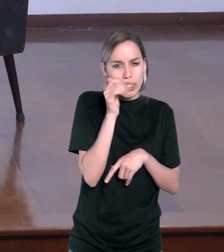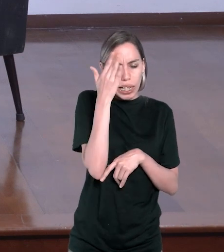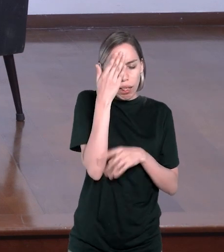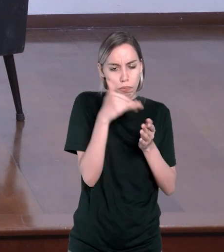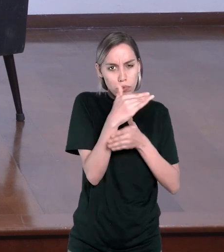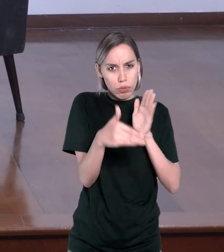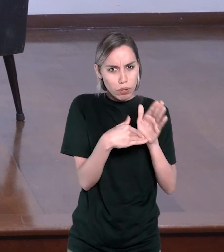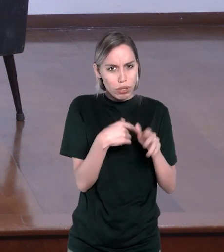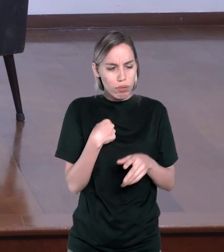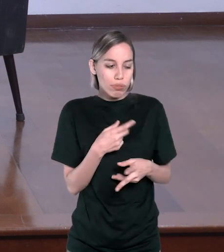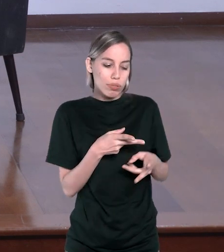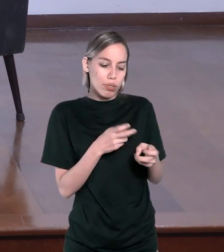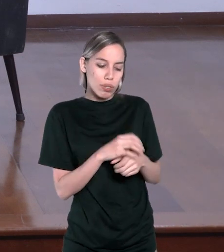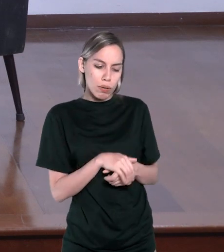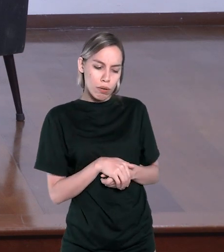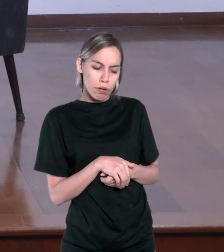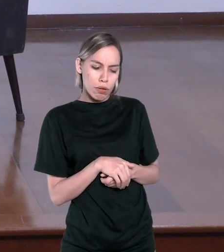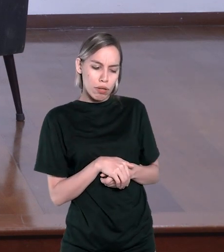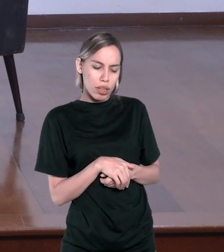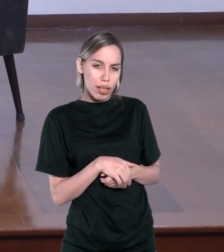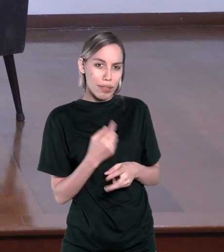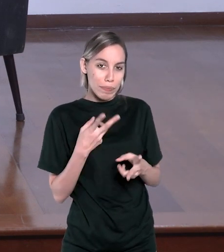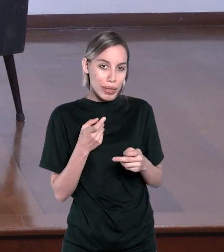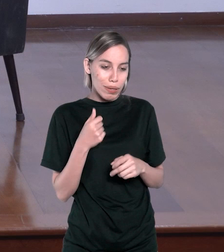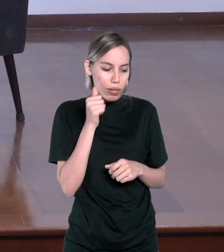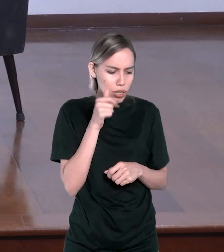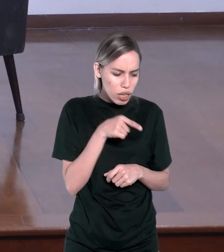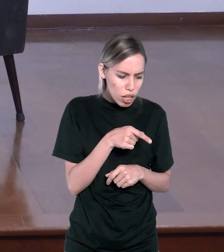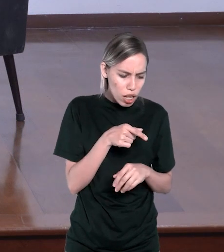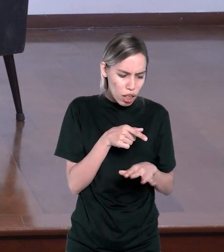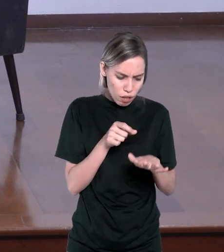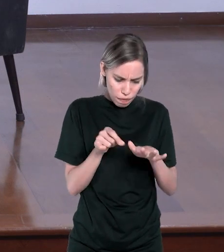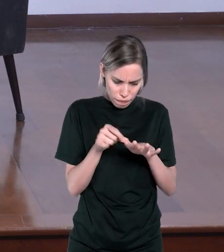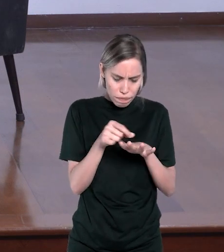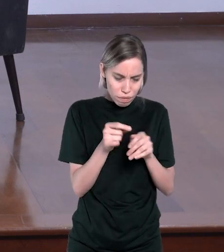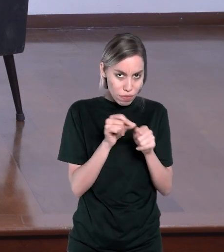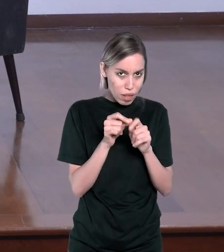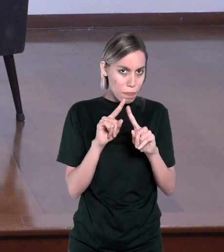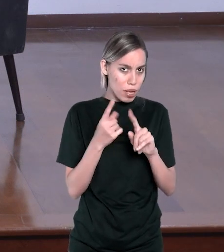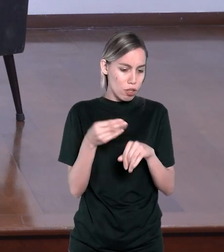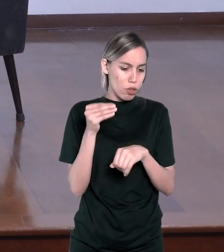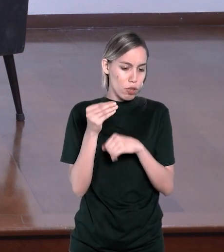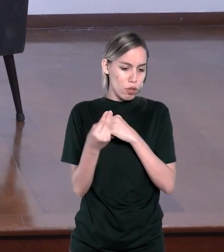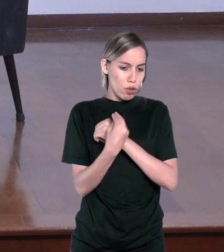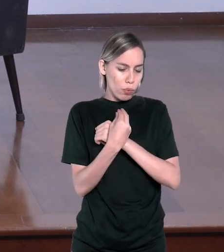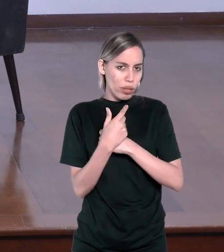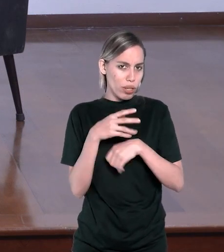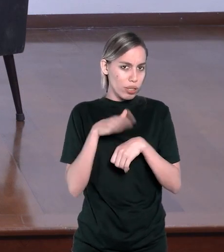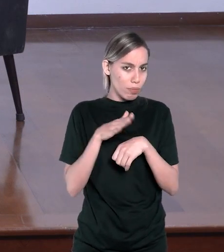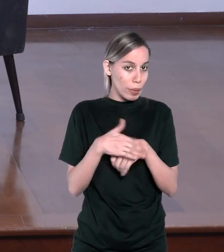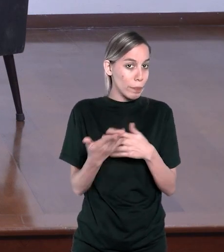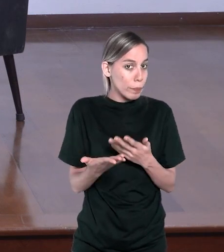fazem as unhas, sabe, assim, para ver se elas cuidam delas, sabe. Mas eu acho que tem uma história aí dessas mulheres que cuidam das outras mulheres.